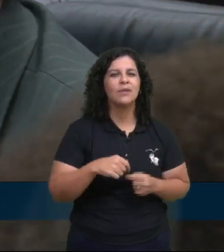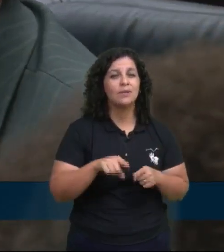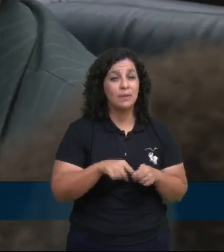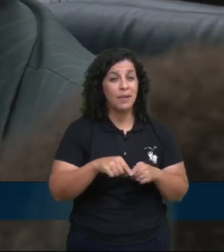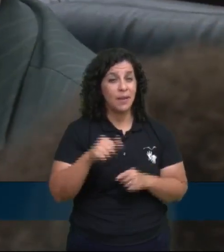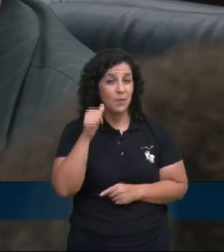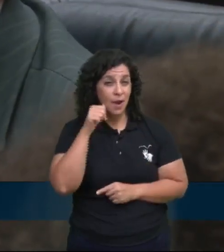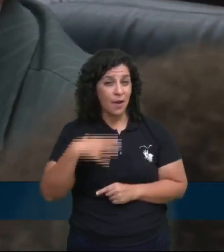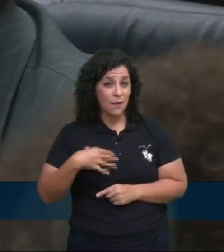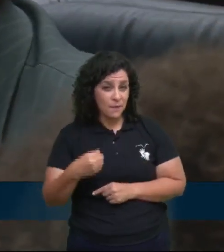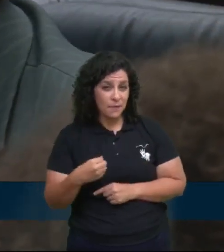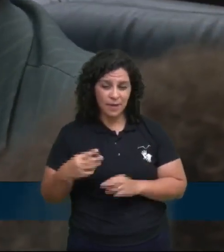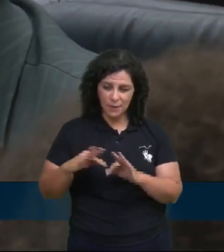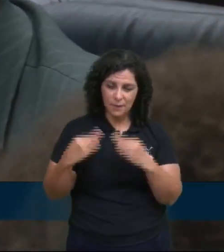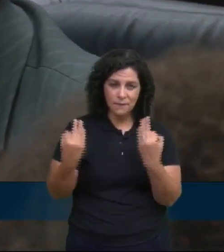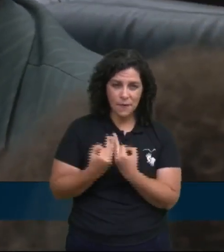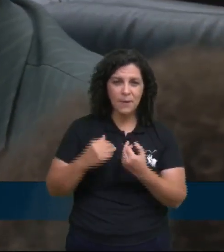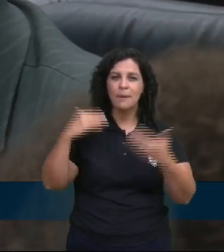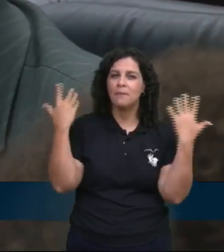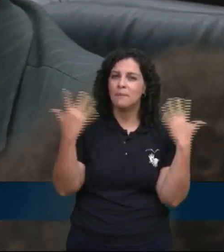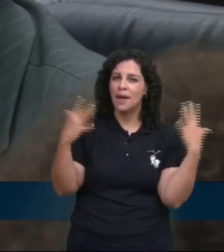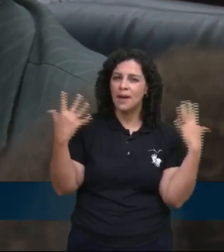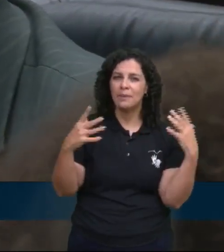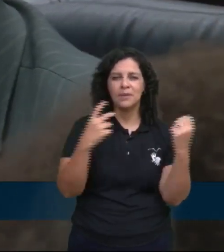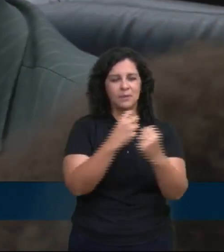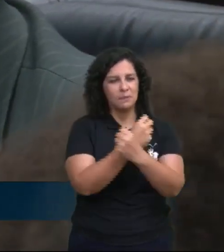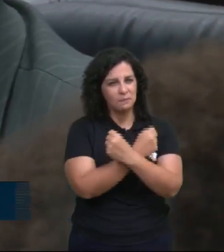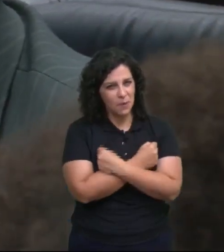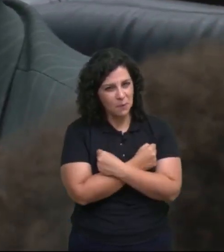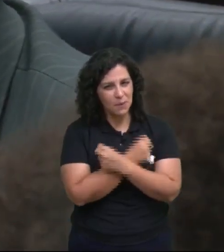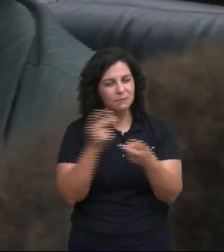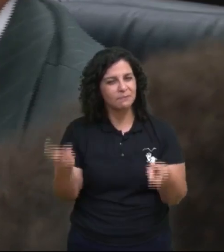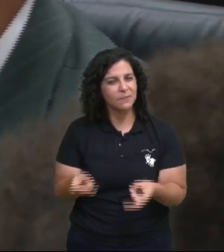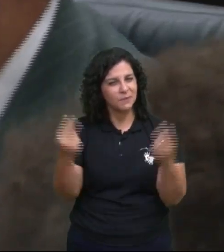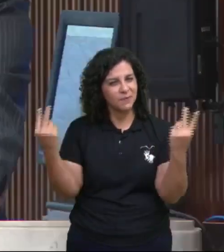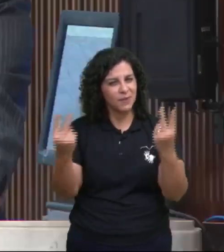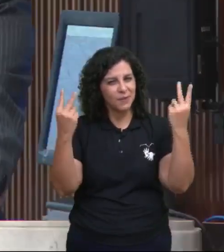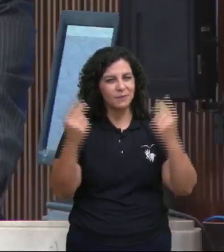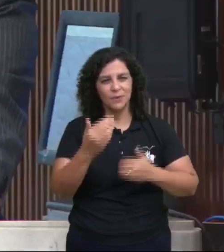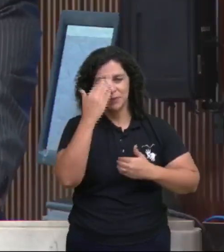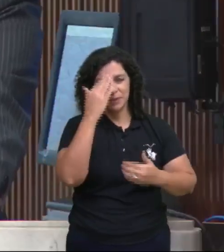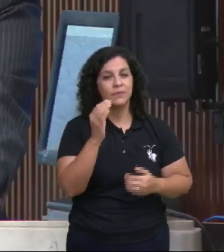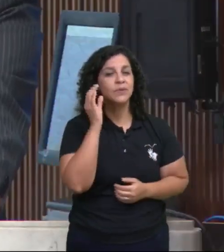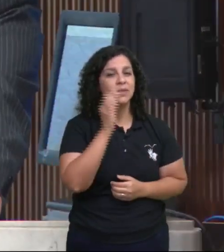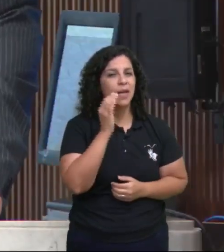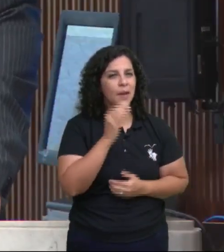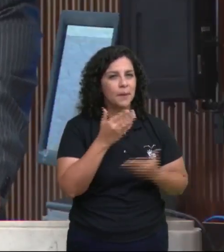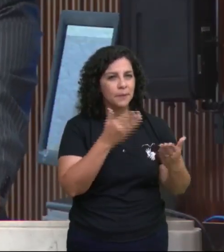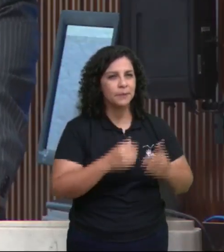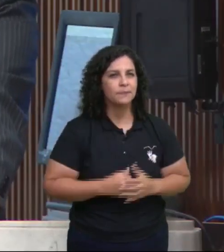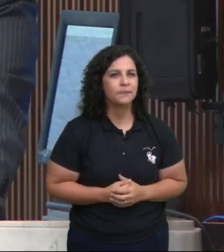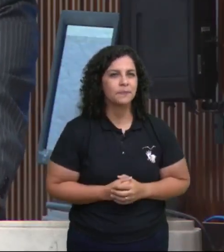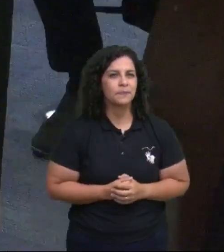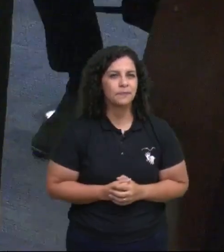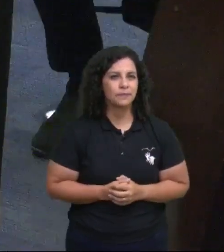família. Parabéns e estenda a ele esse meu abraço e esse meu reconhecimento. Obrigado. Do Carmo.